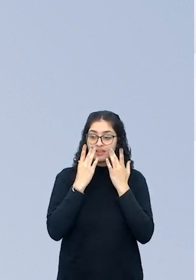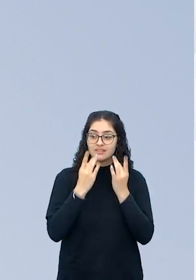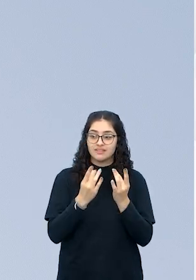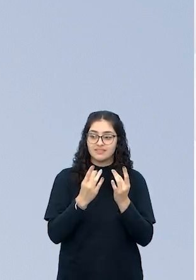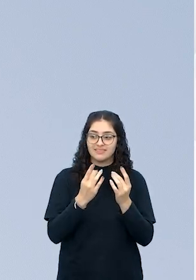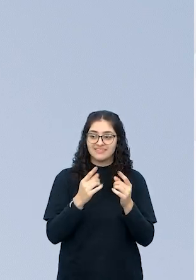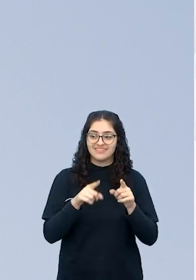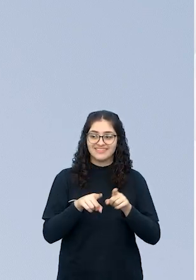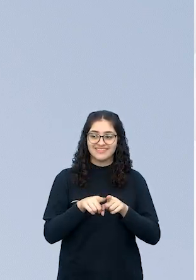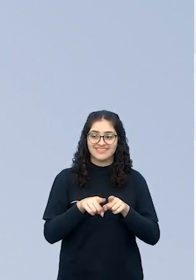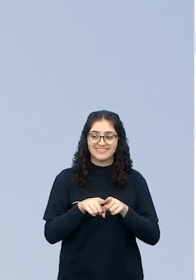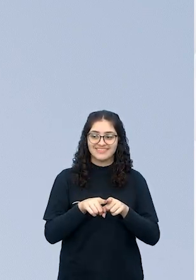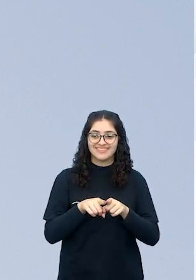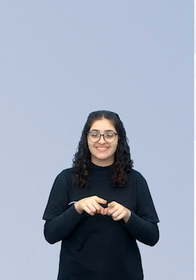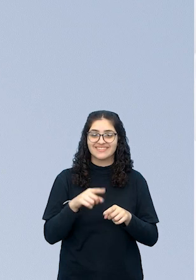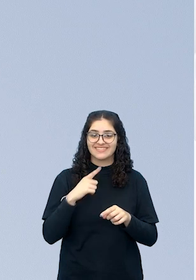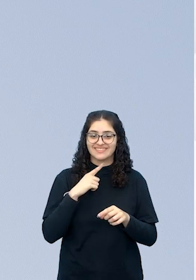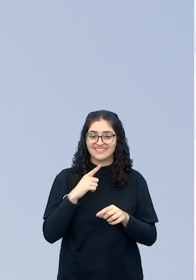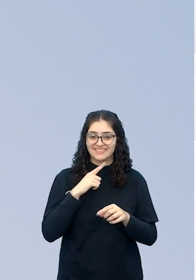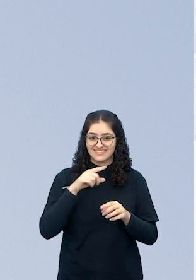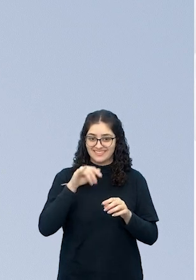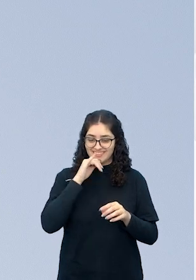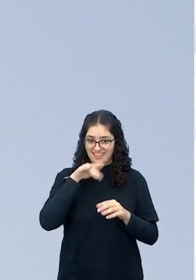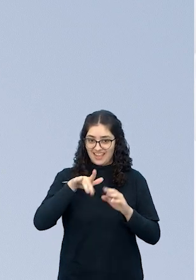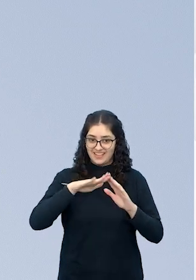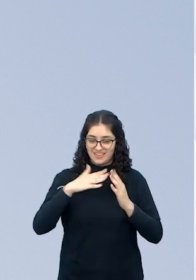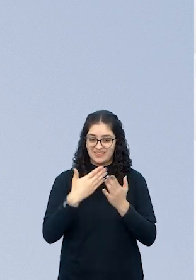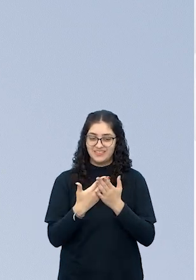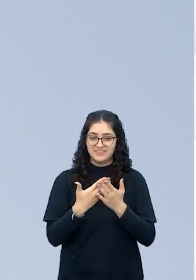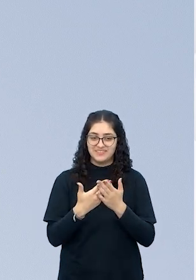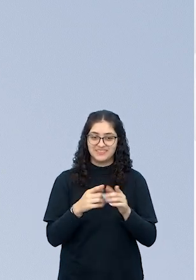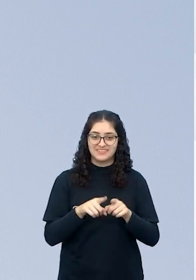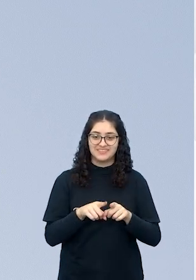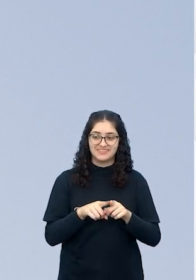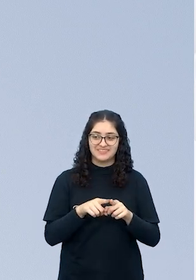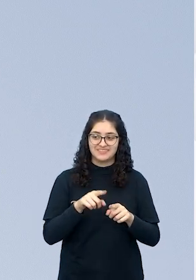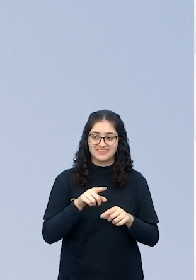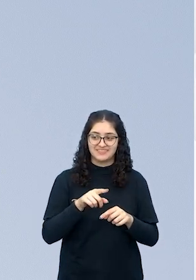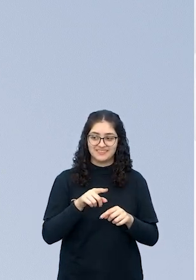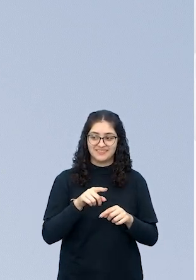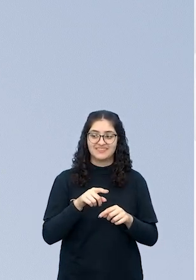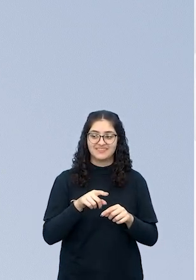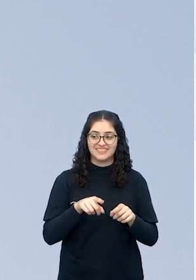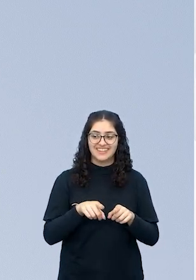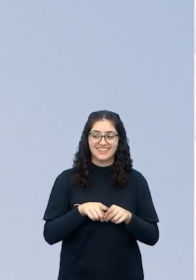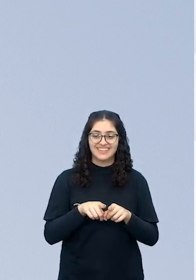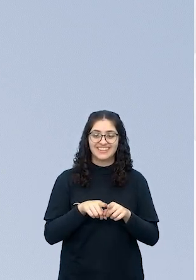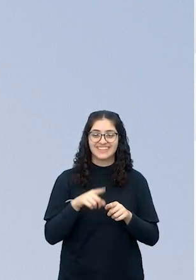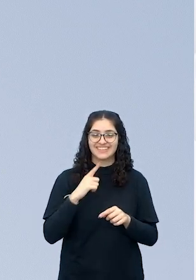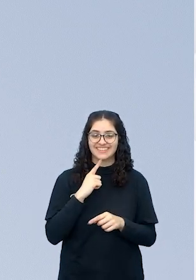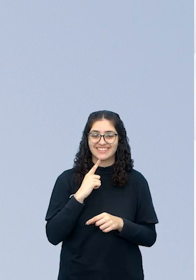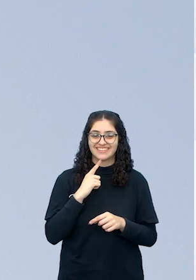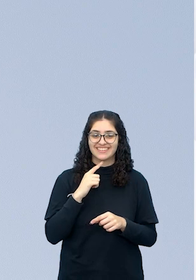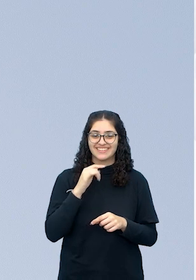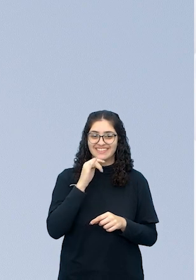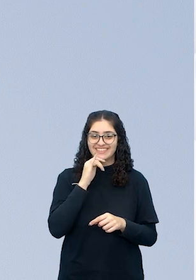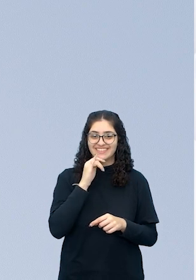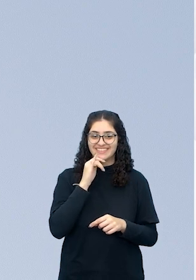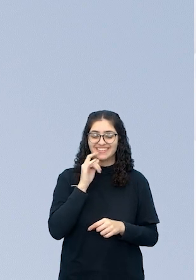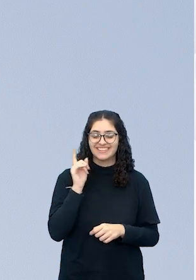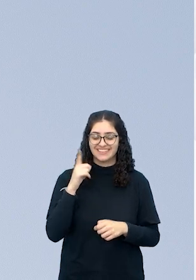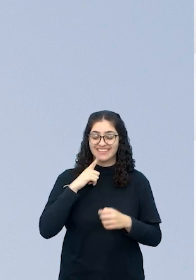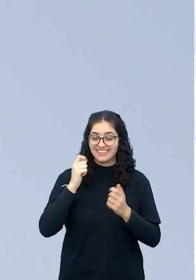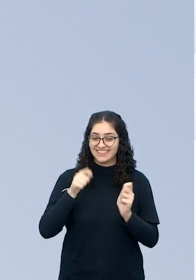acessar a Secretaria Escolar Digital, os dois perfis já estão lá disponíveis para que